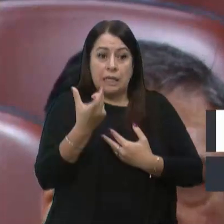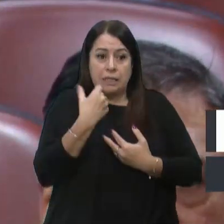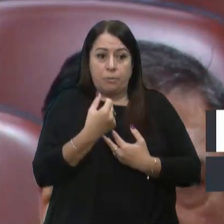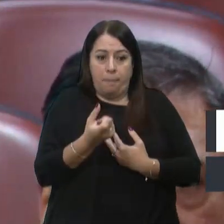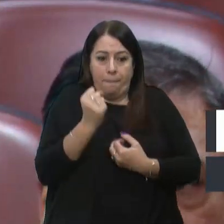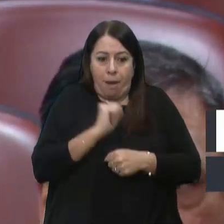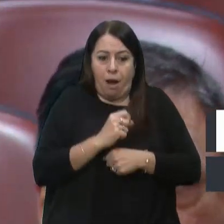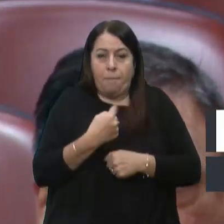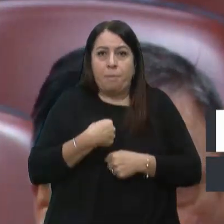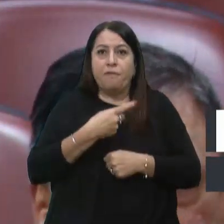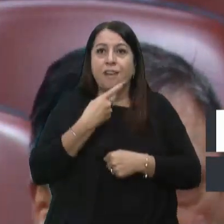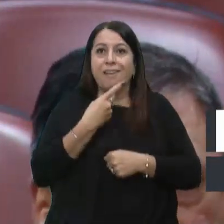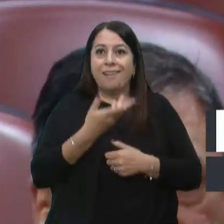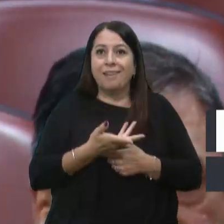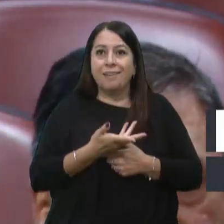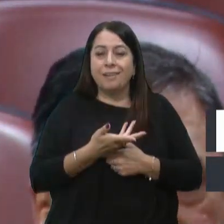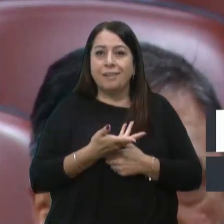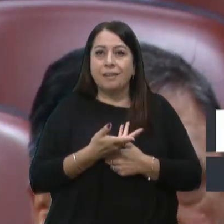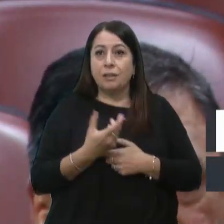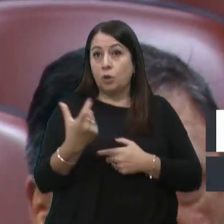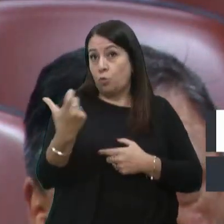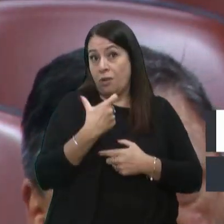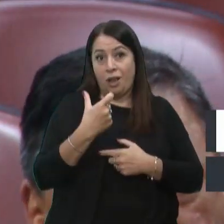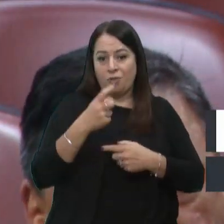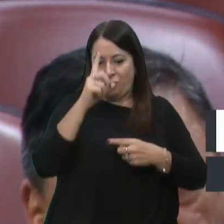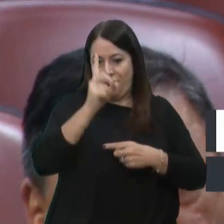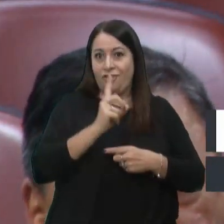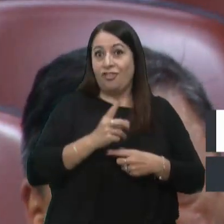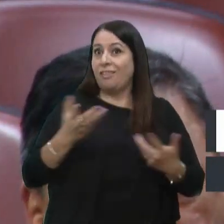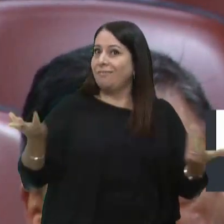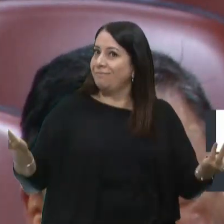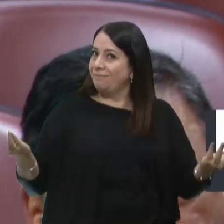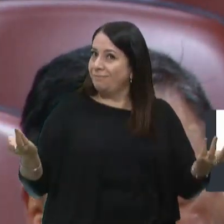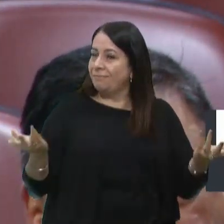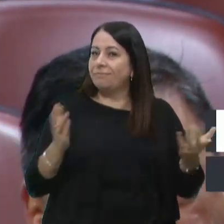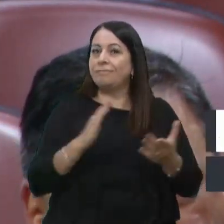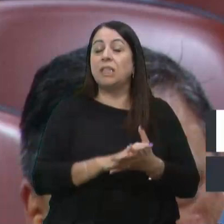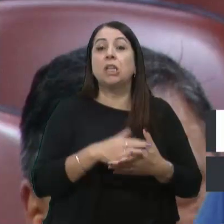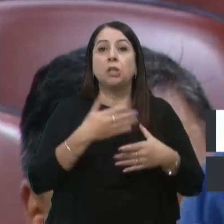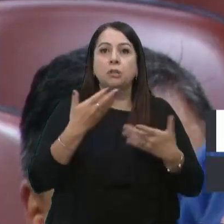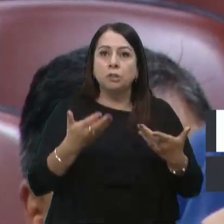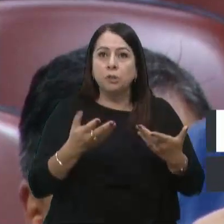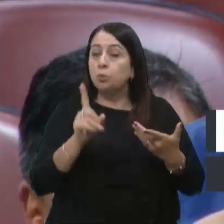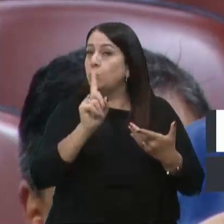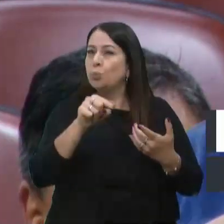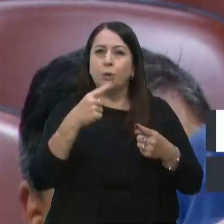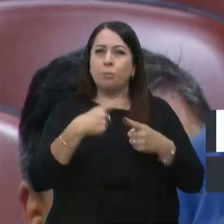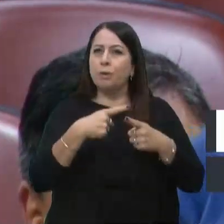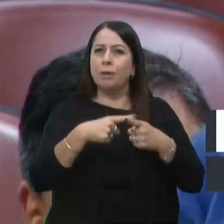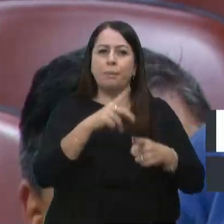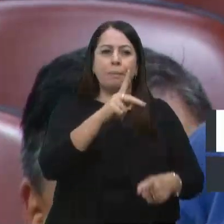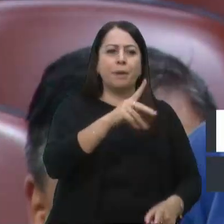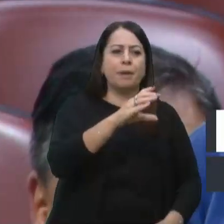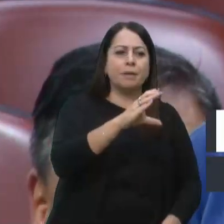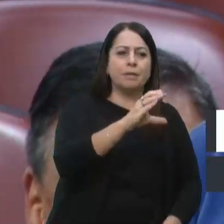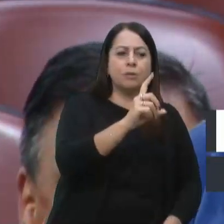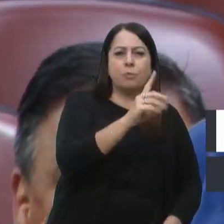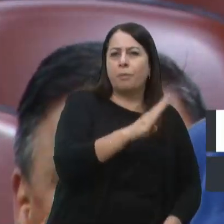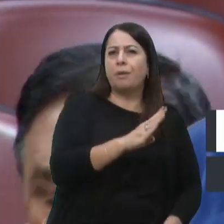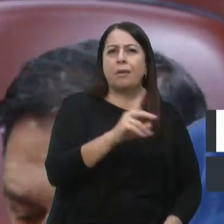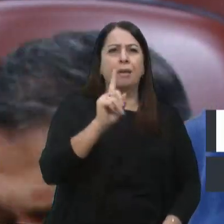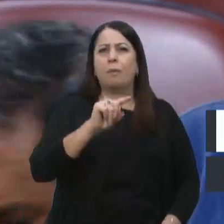enforcar aqui na Câmara e disseram ter lutado contra a ditadura Então não é porque é PC do B porque não